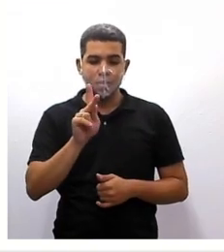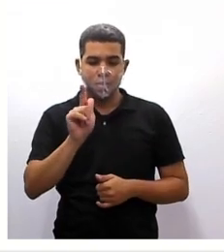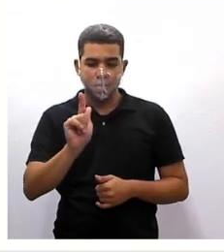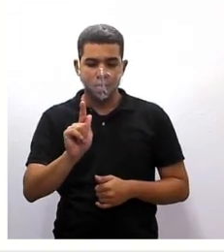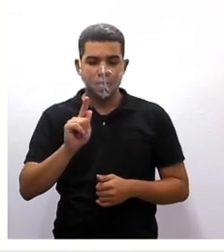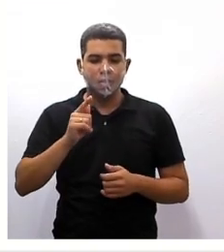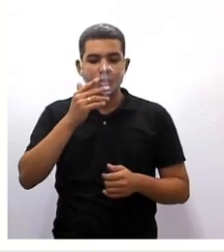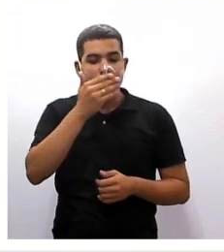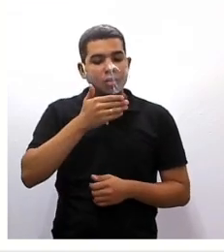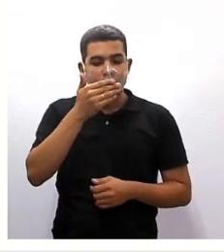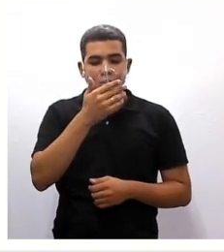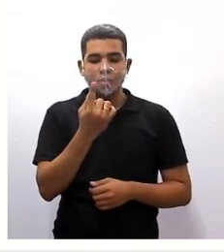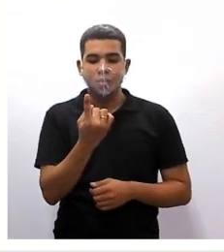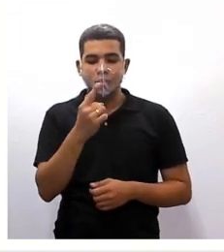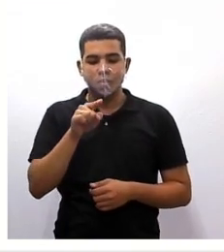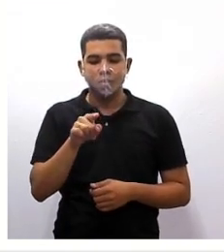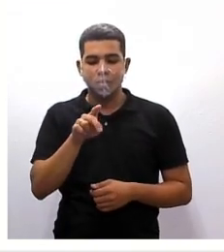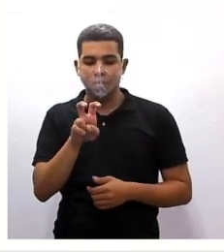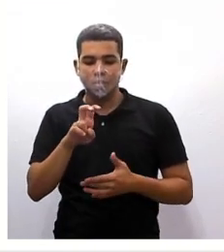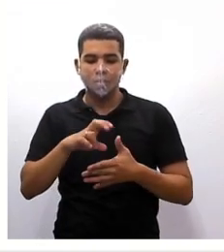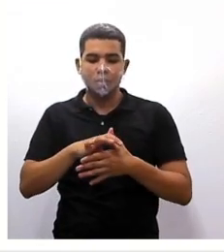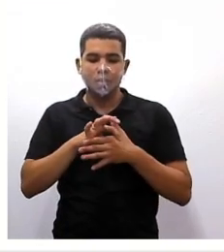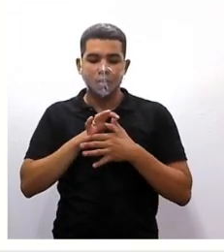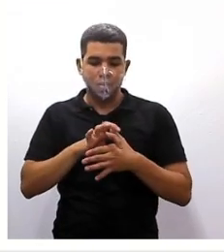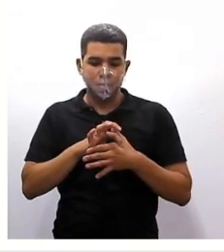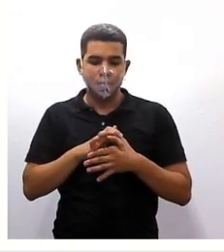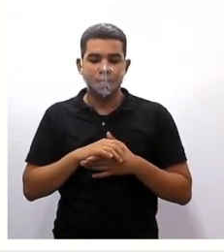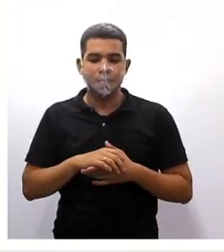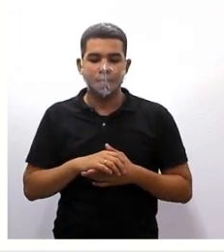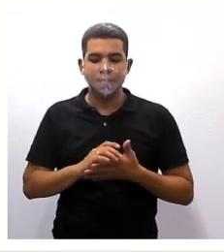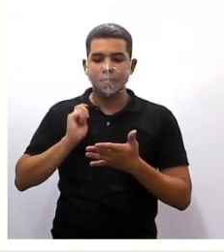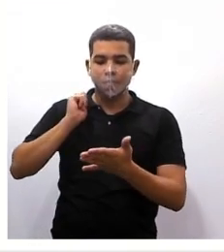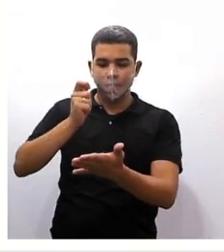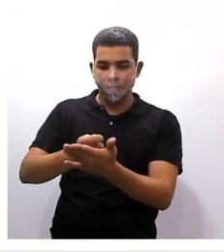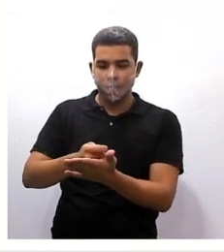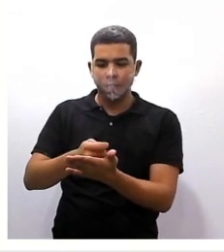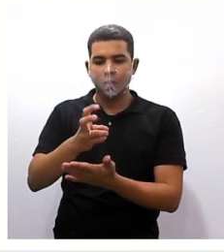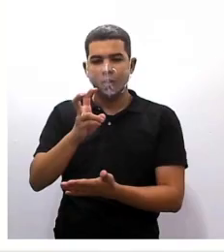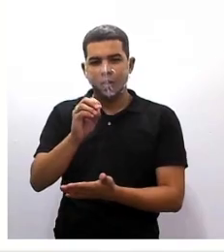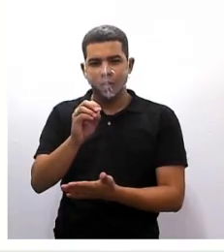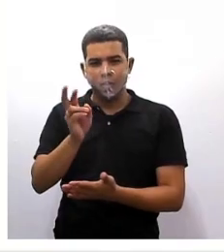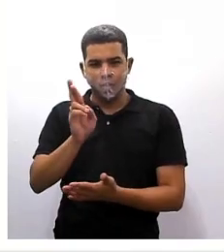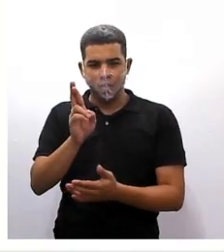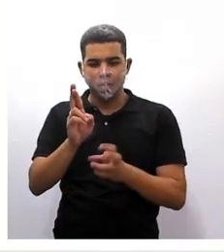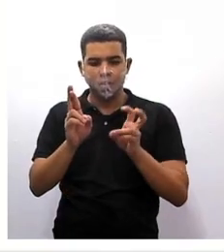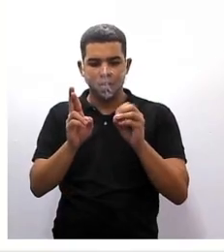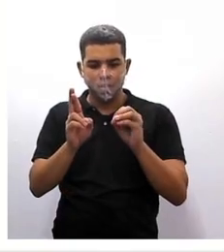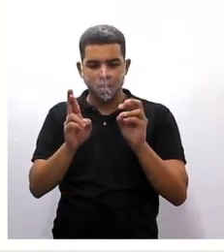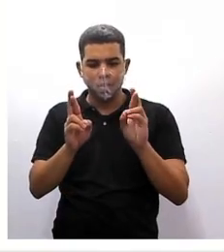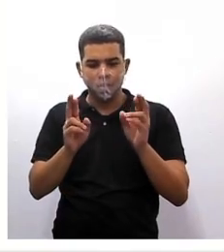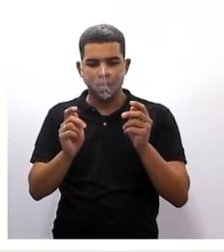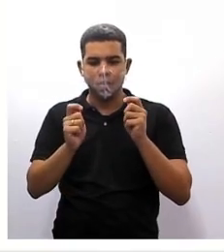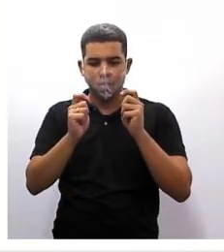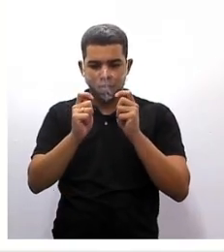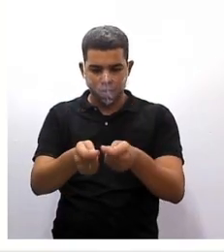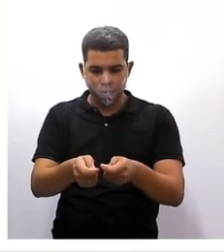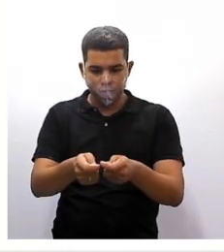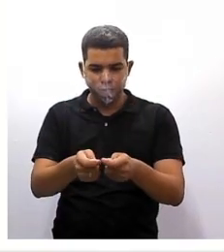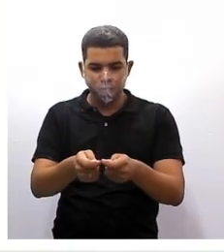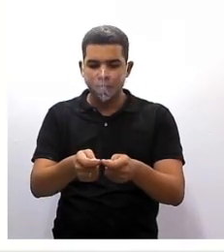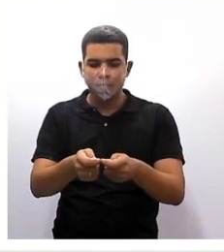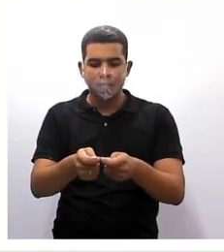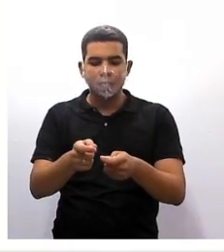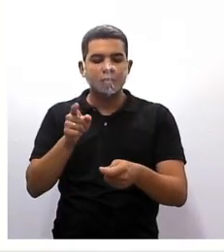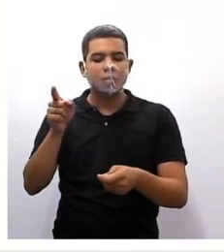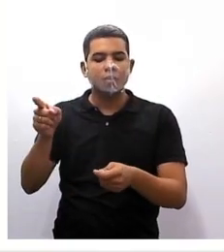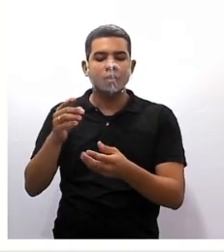alcatra. Pagou a compra de 2 notas de R$50. O troco recebido por Dona Maria foi. Então, ó,